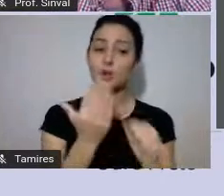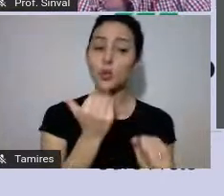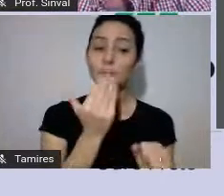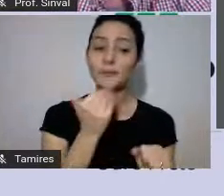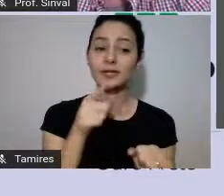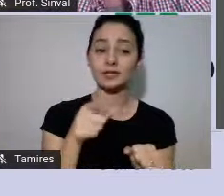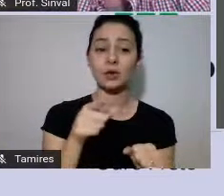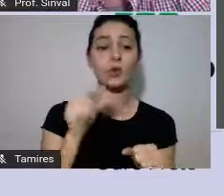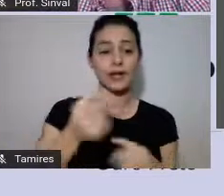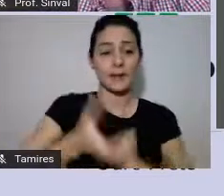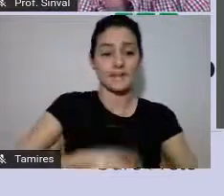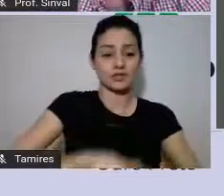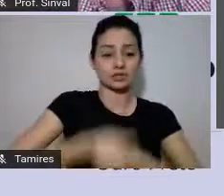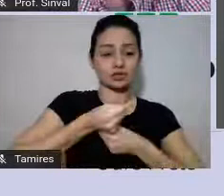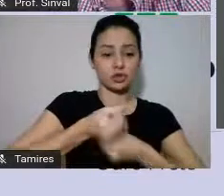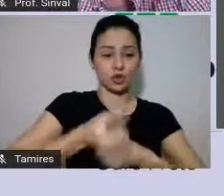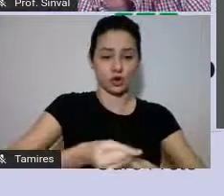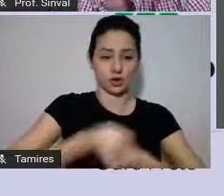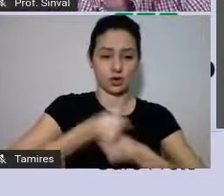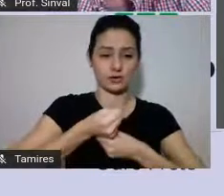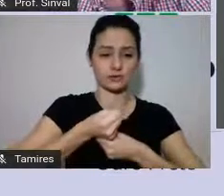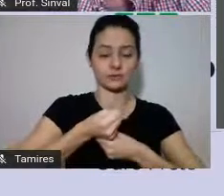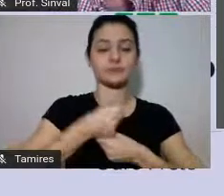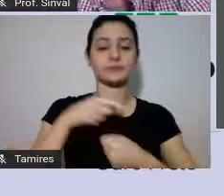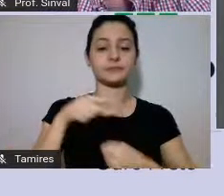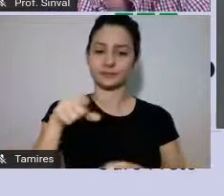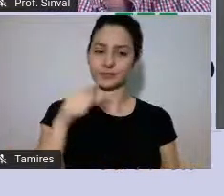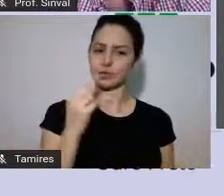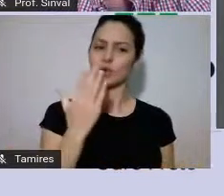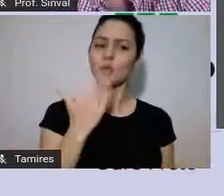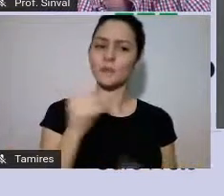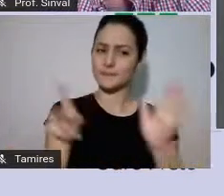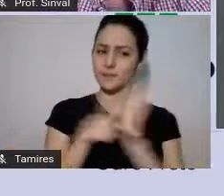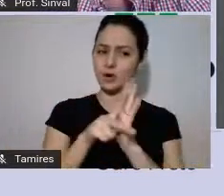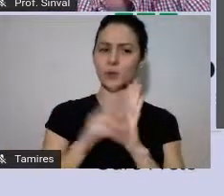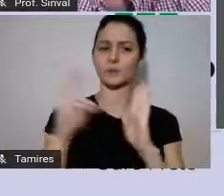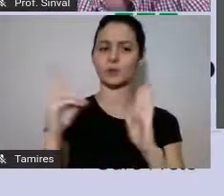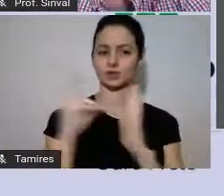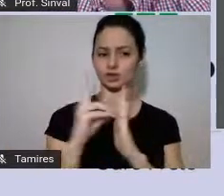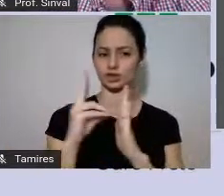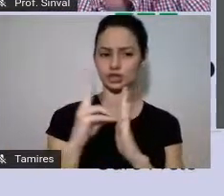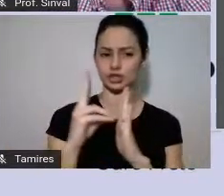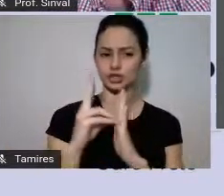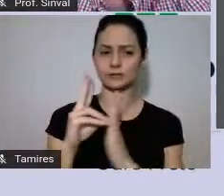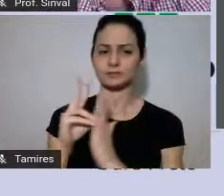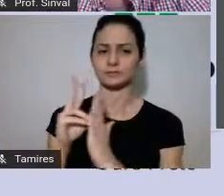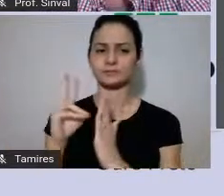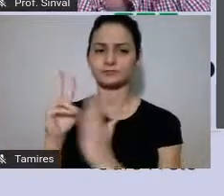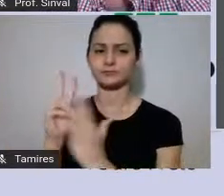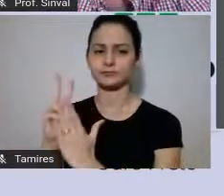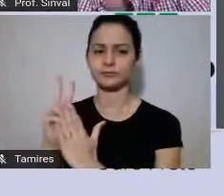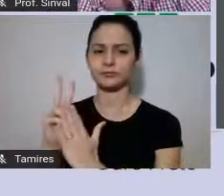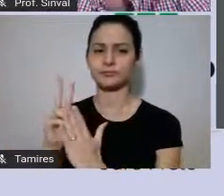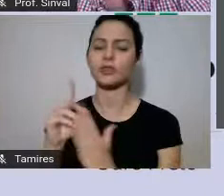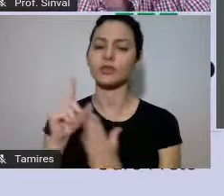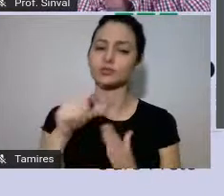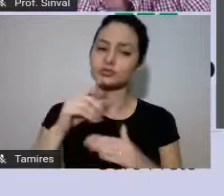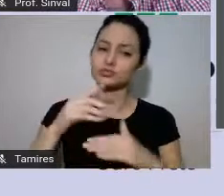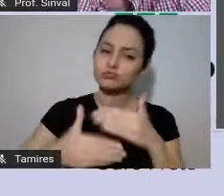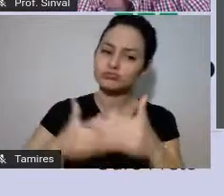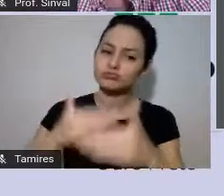a mandioca, que vai ser identificada como um alimento de indígenas, e todo o seu processo de produção vai ser explicado